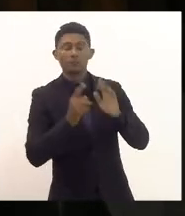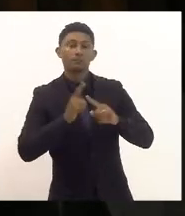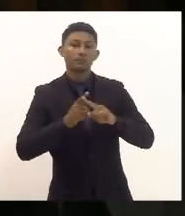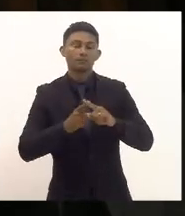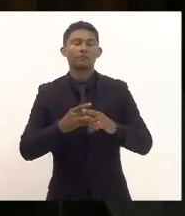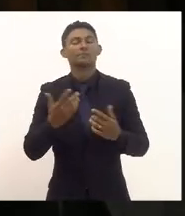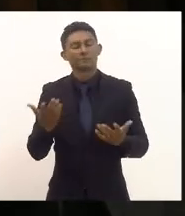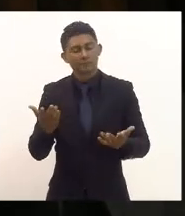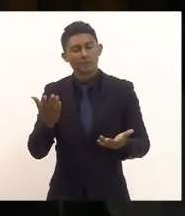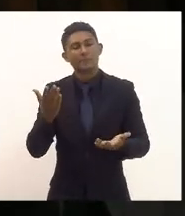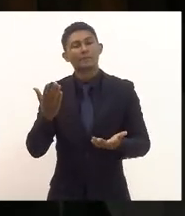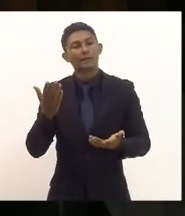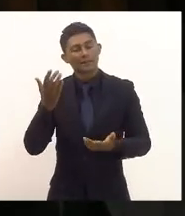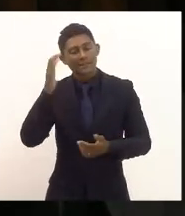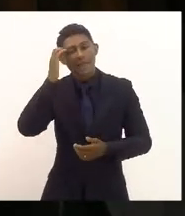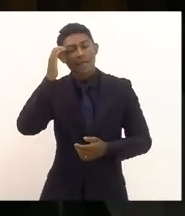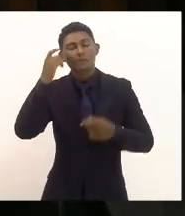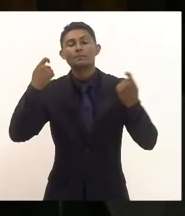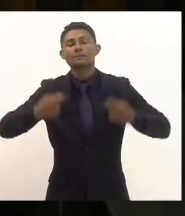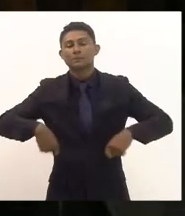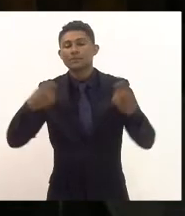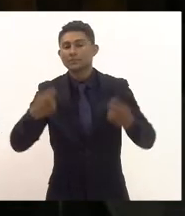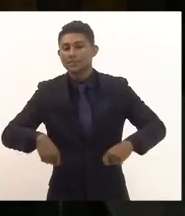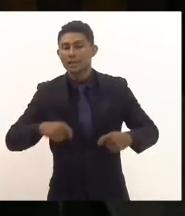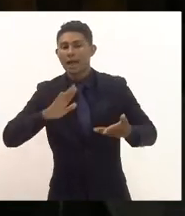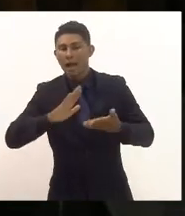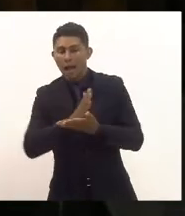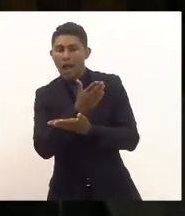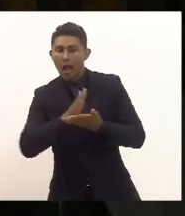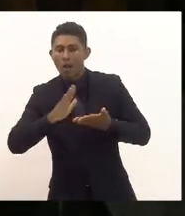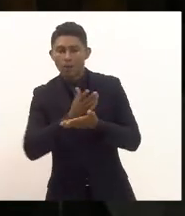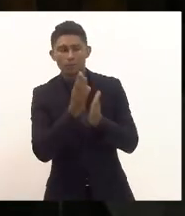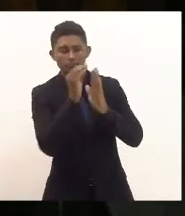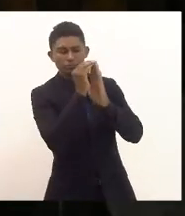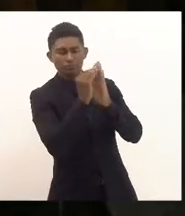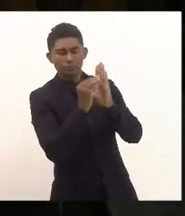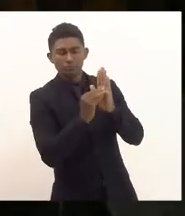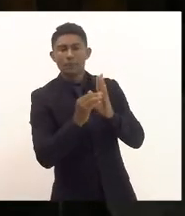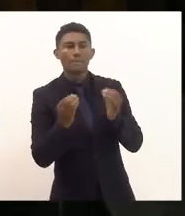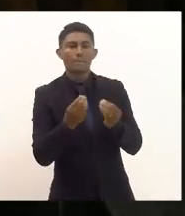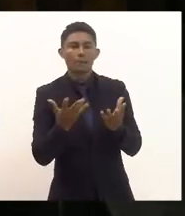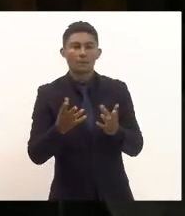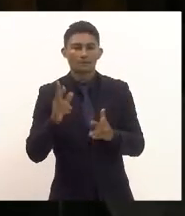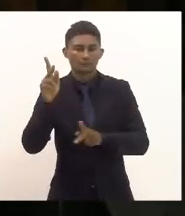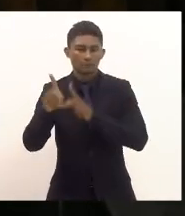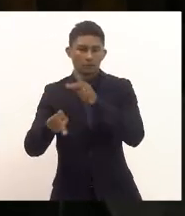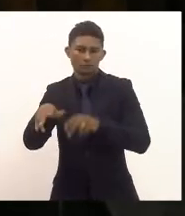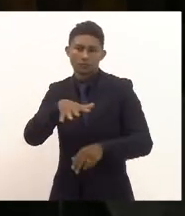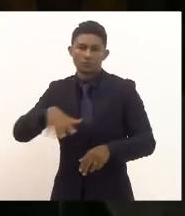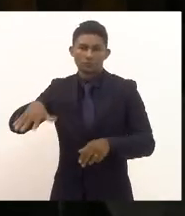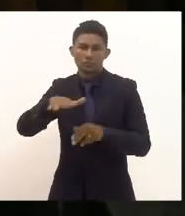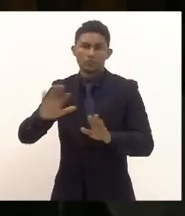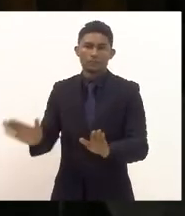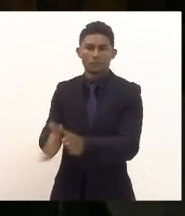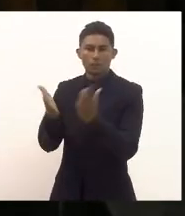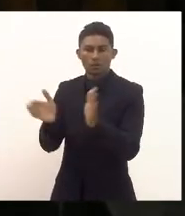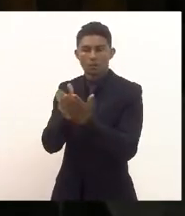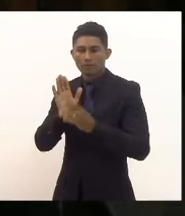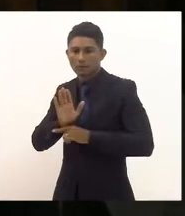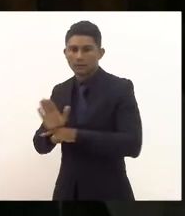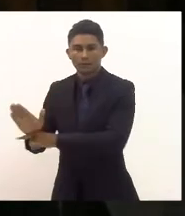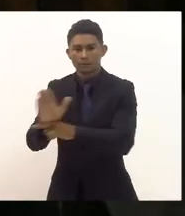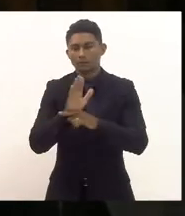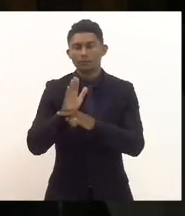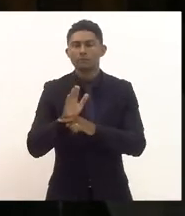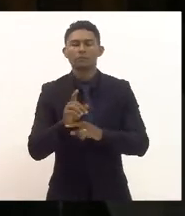estabelecidas para melhor privilegiar os mais pobres nesse estado dentre eles impedir